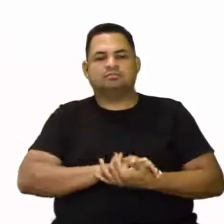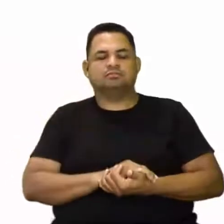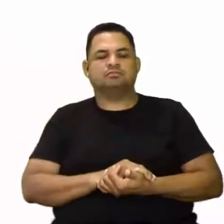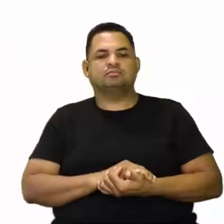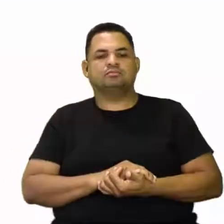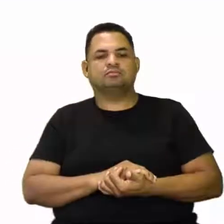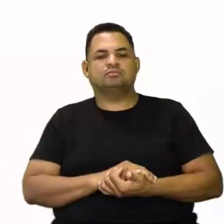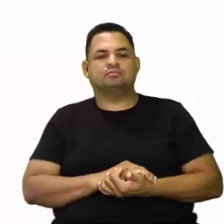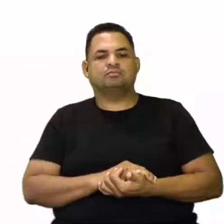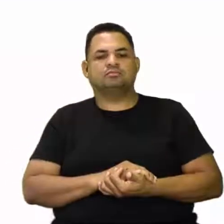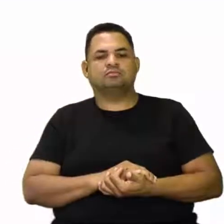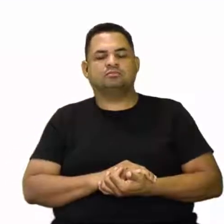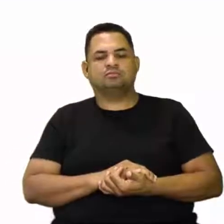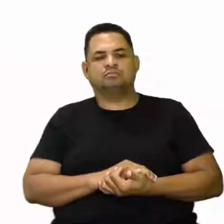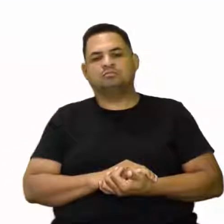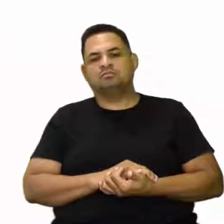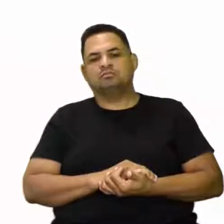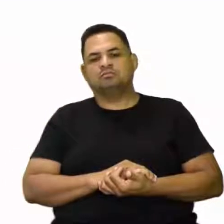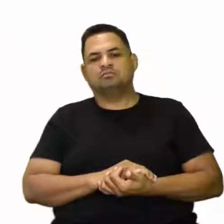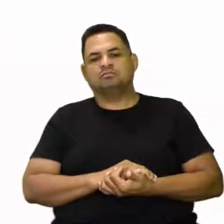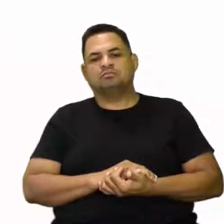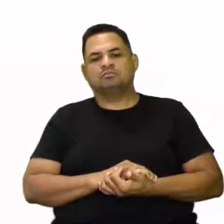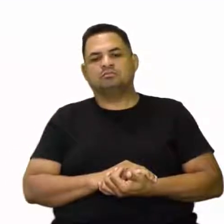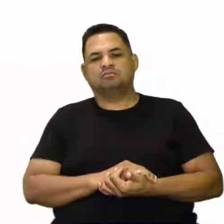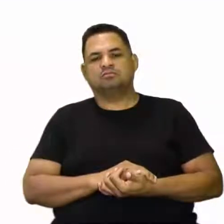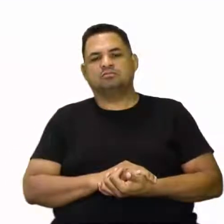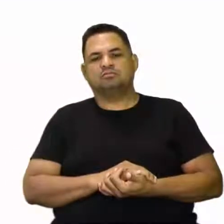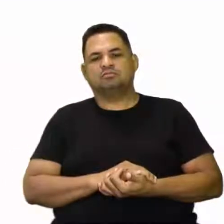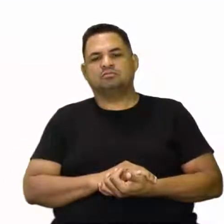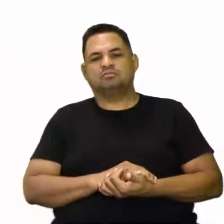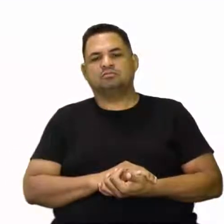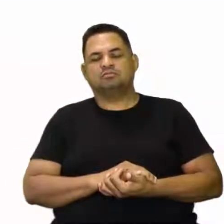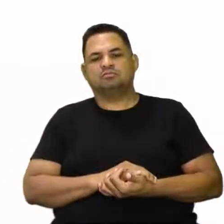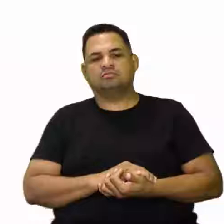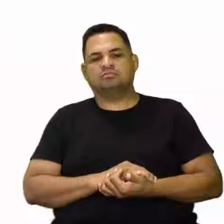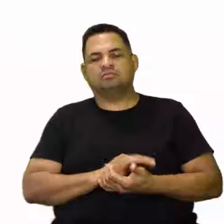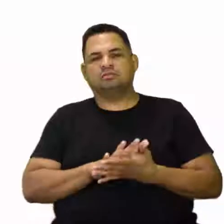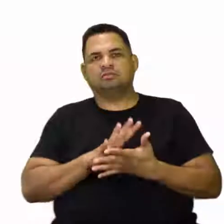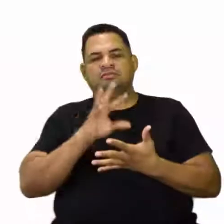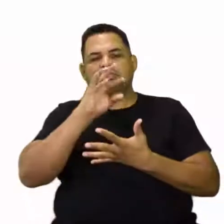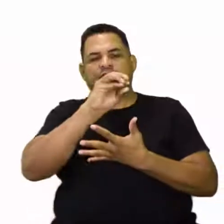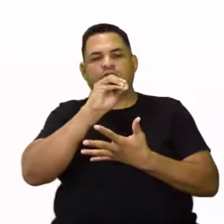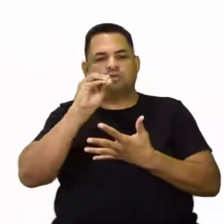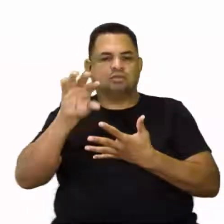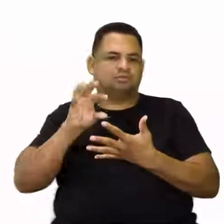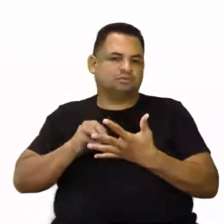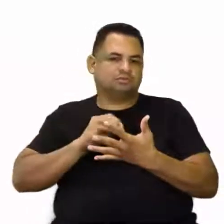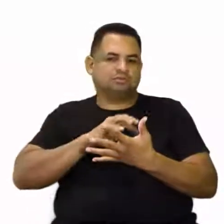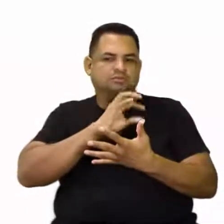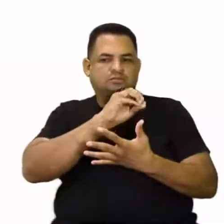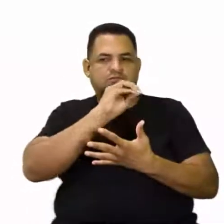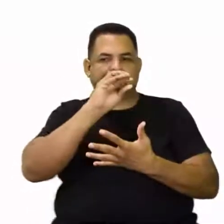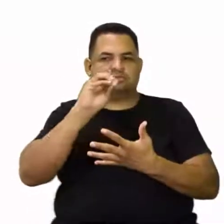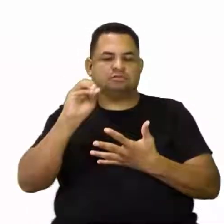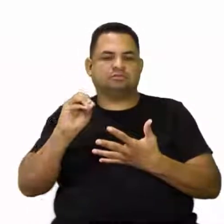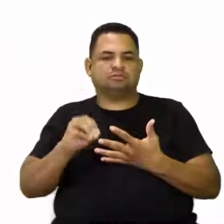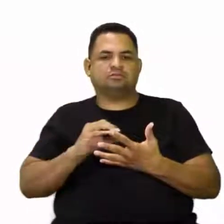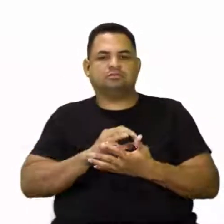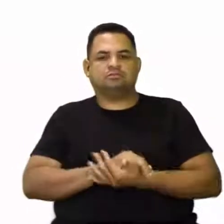O Cortázar chamava ela de... Ele evitava chamar ela de colagem, mas era isso mesmo. Uma